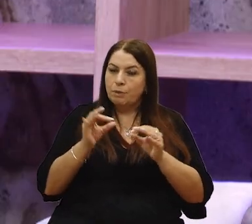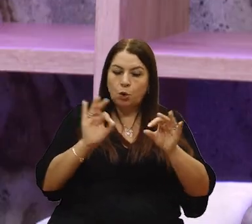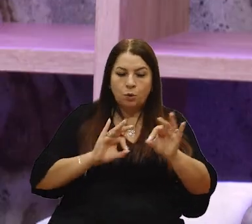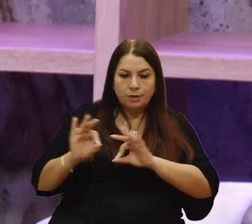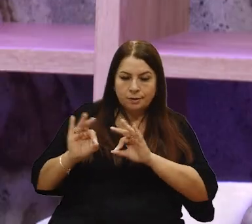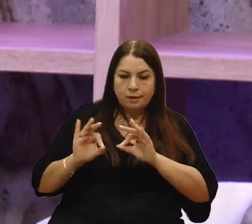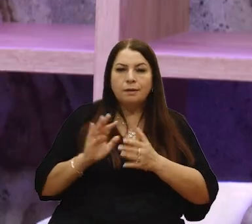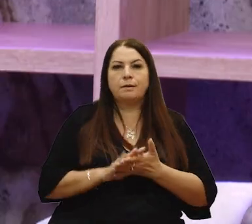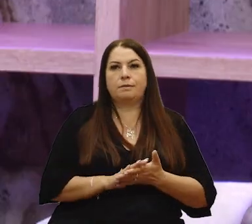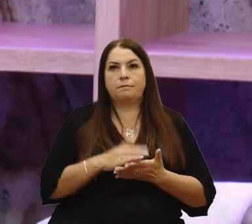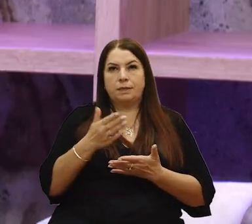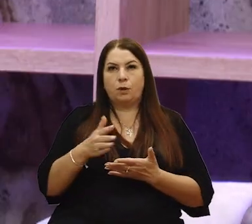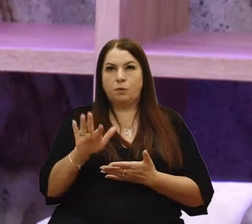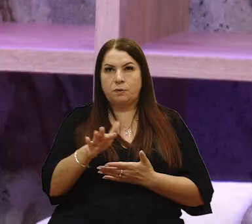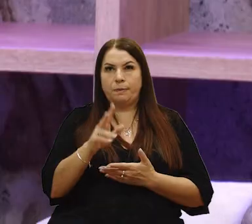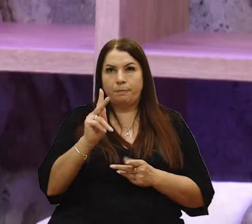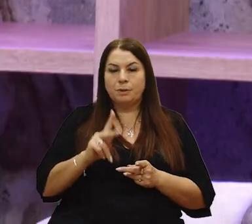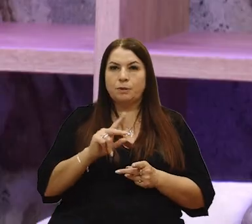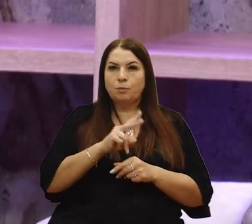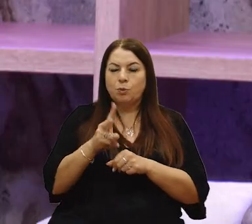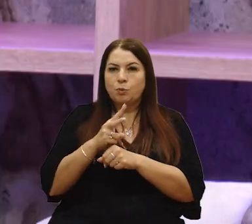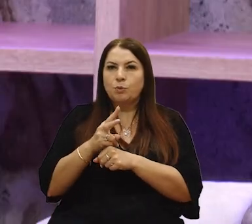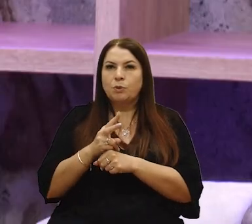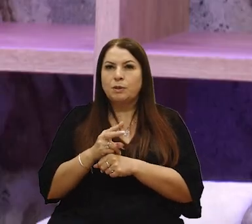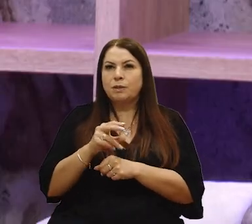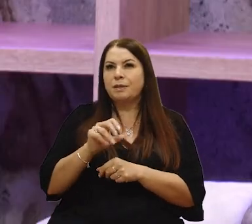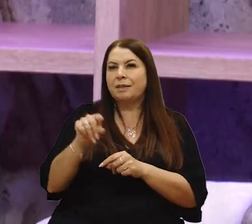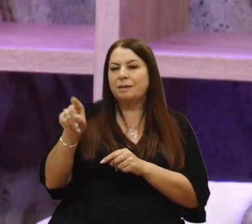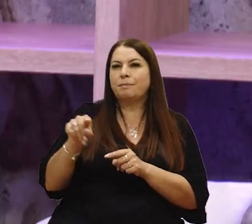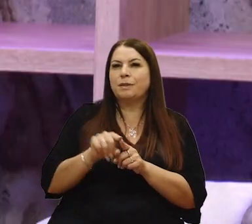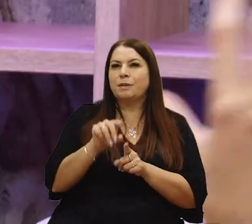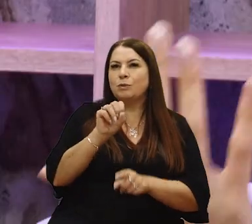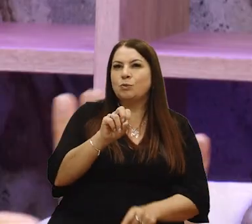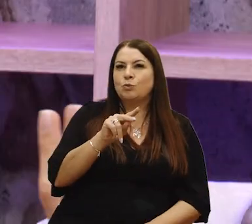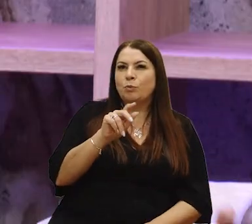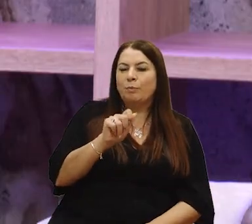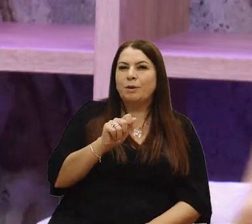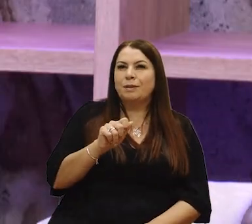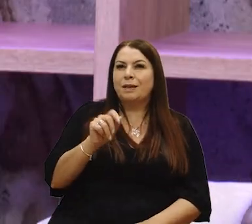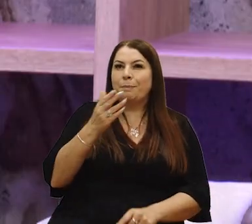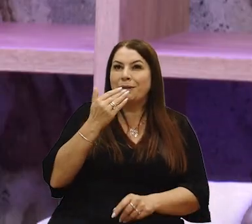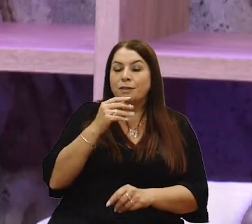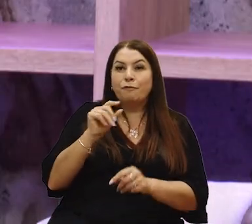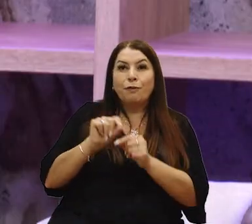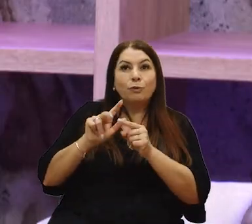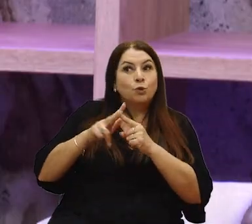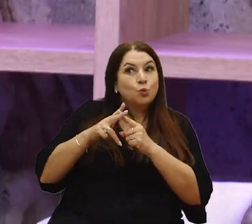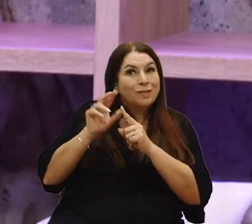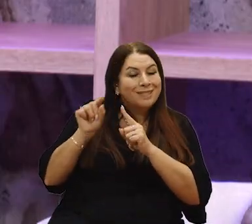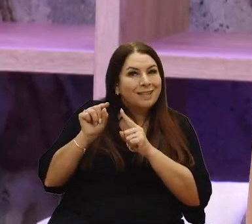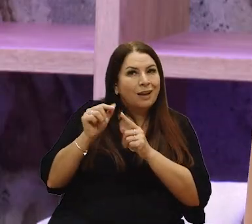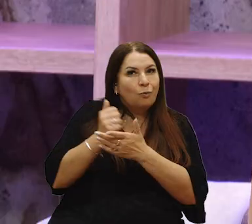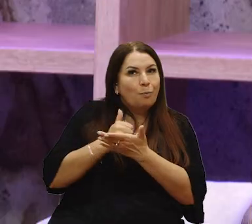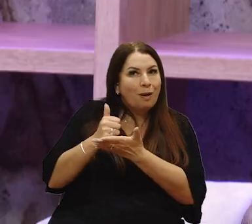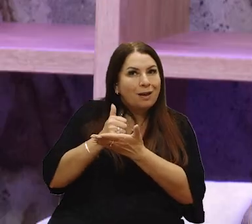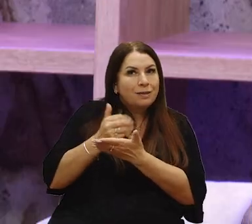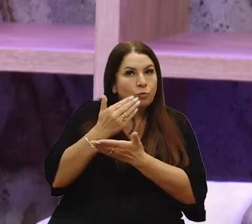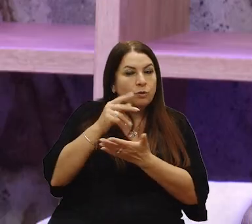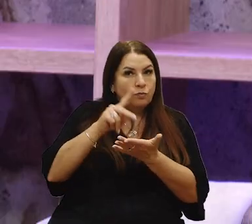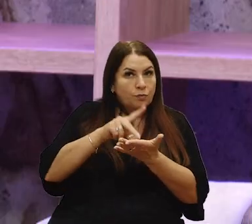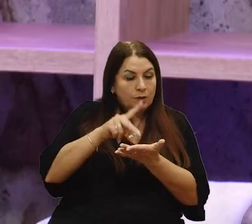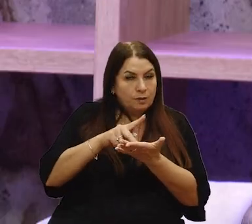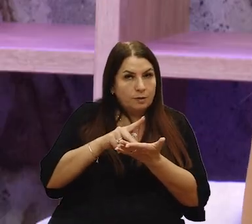bem importante. E depois disso a gente vai conforme o que a paciente sente. Então a Bru sempre me dá um feedback, olha, essa paciente tem um